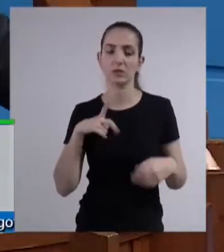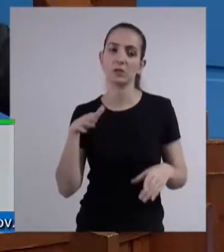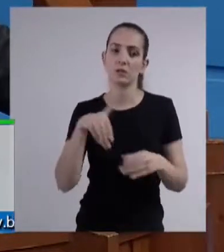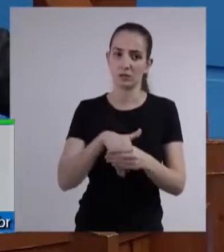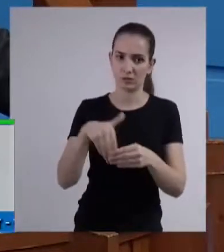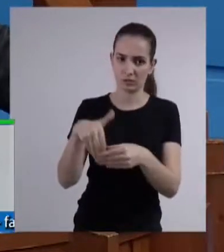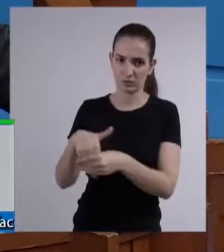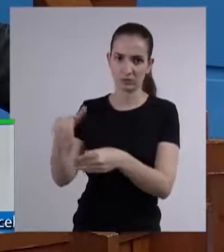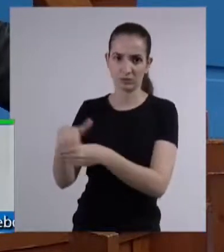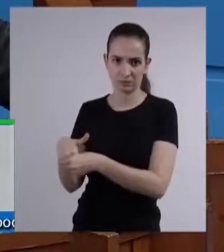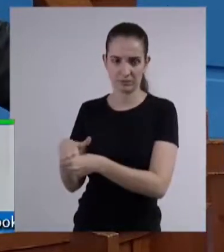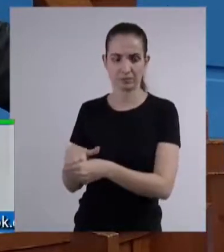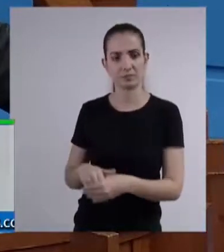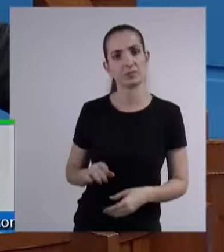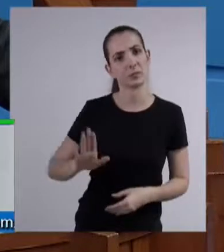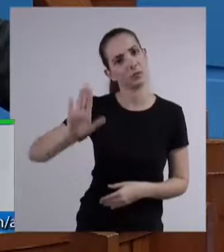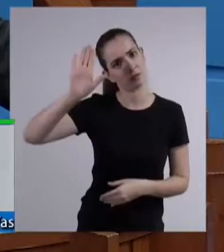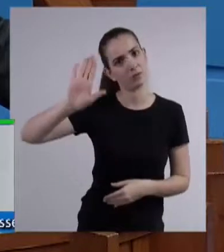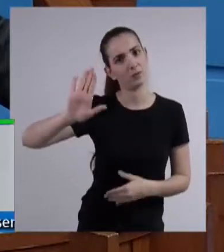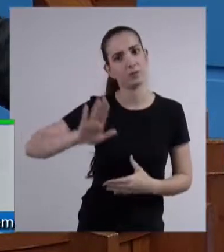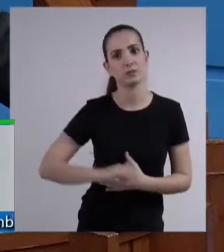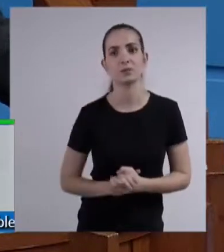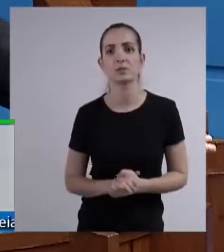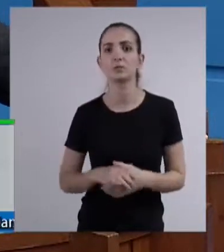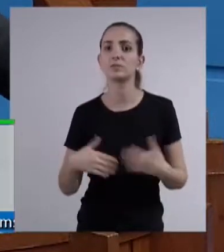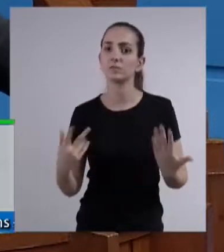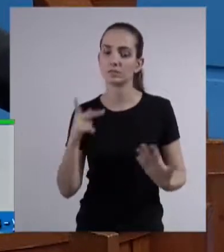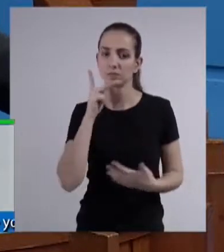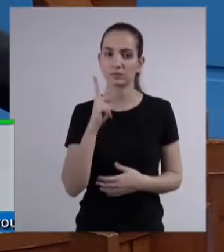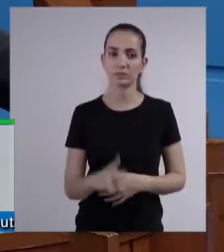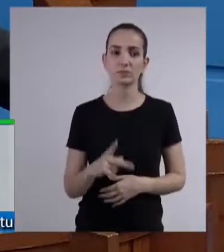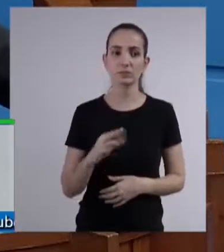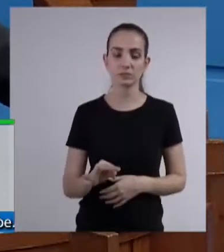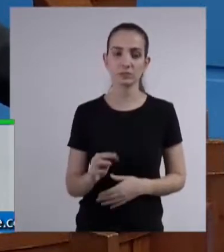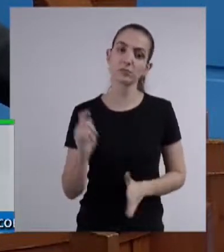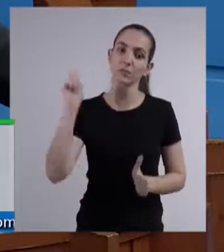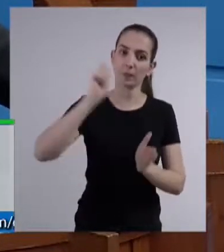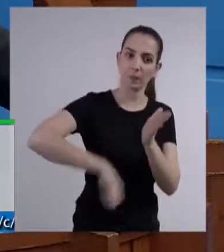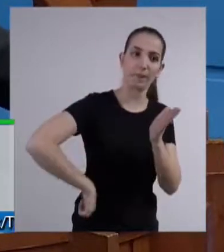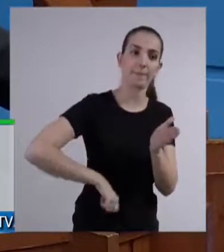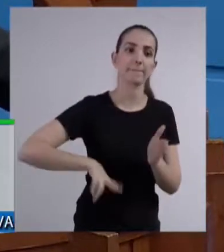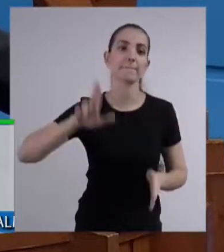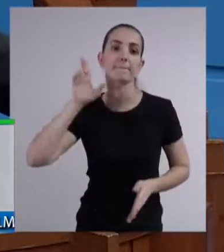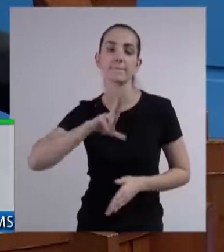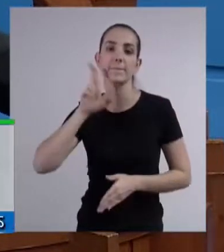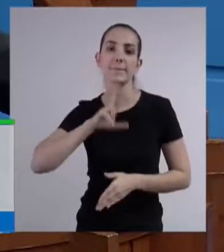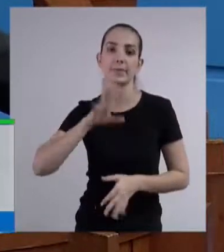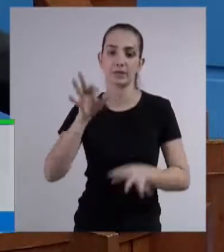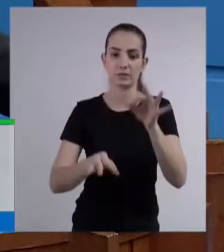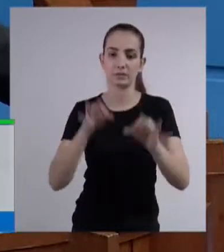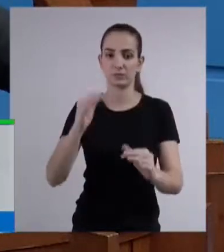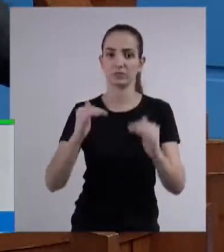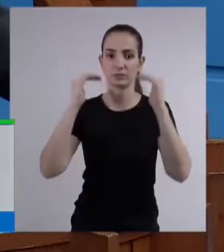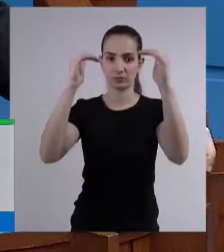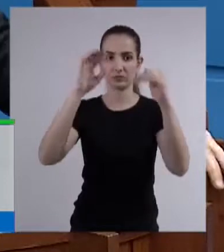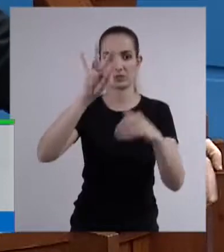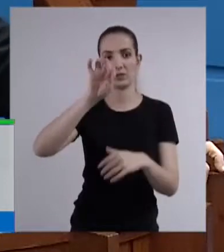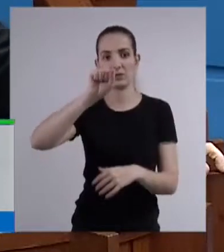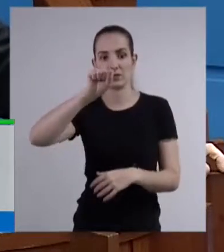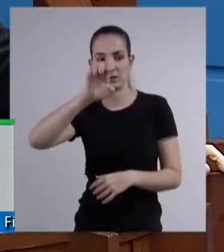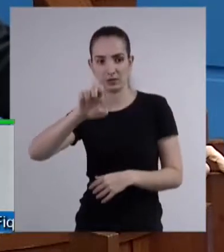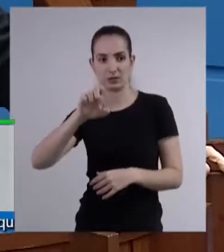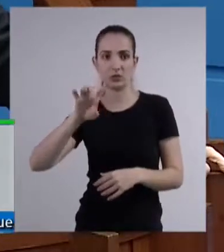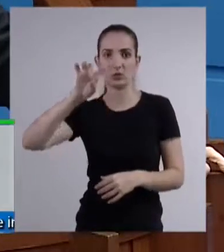ONU. Aí o PT vai e registra a candidatura do Lula no TSE. No